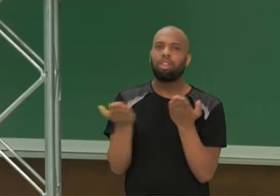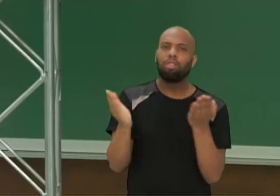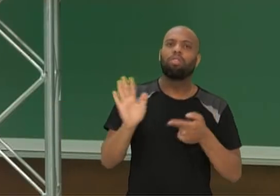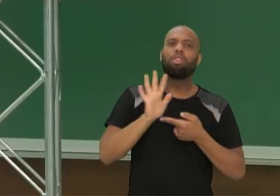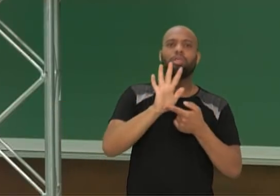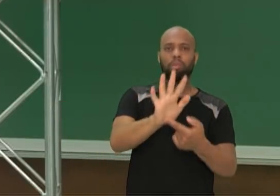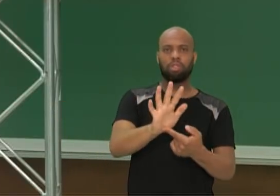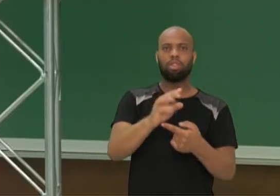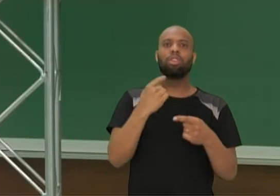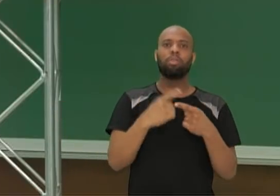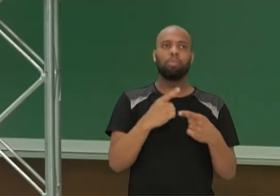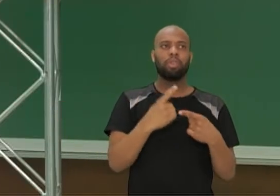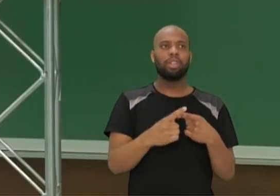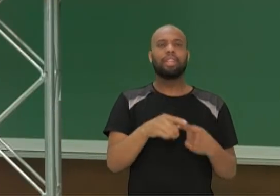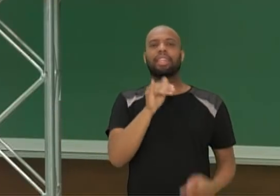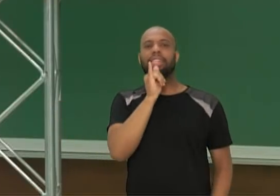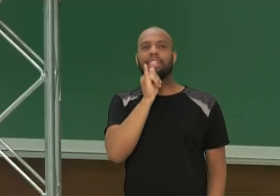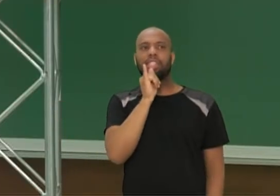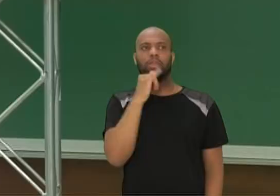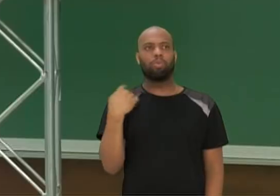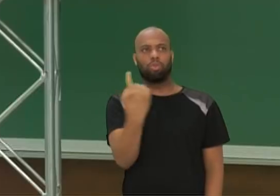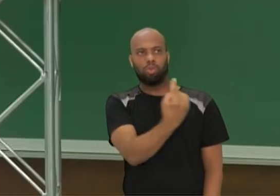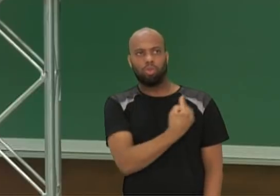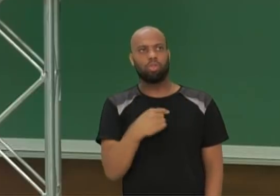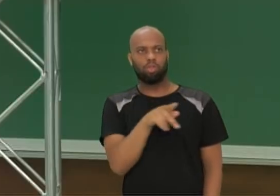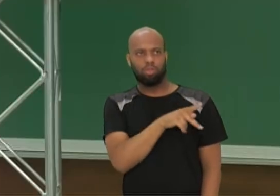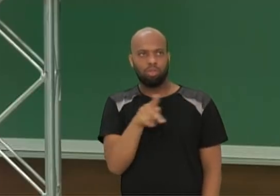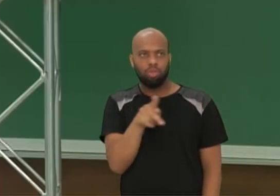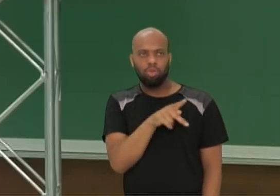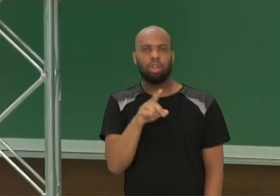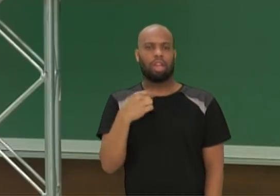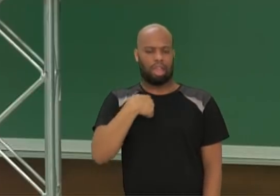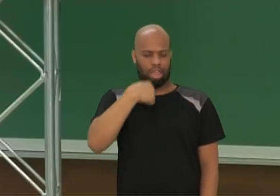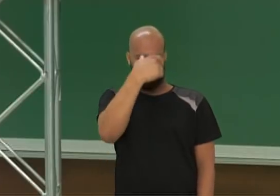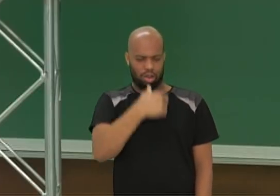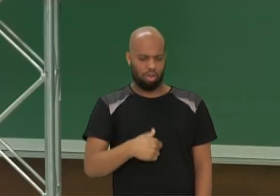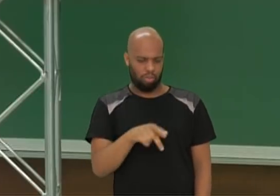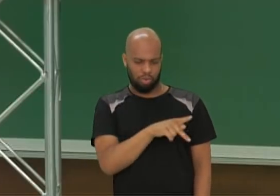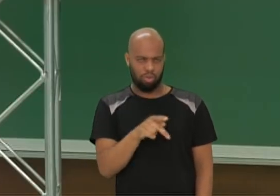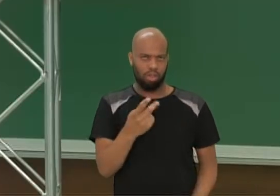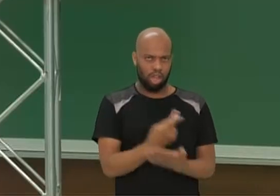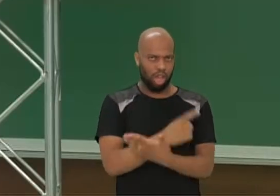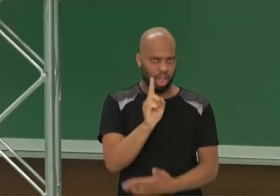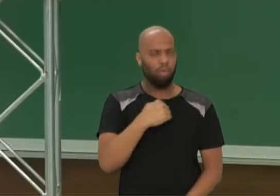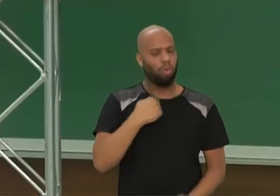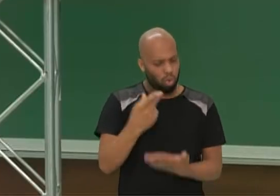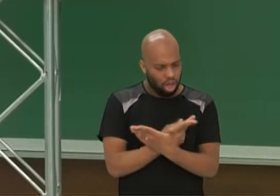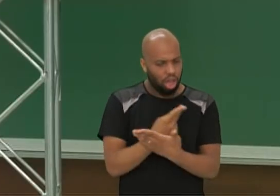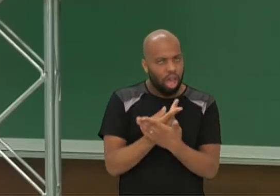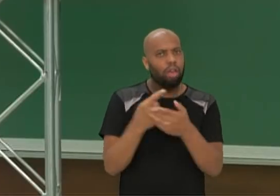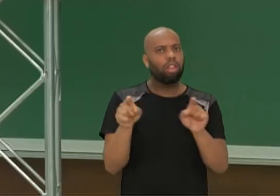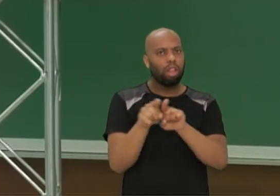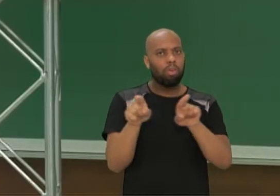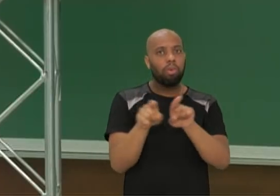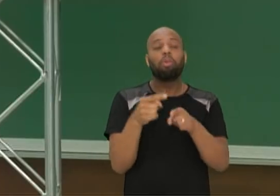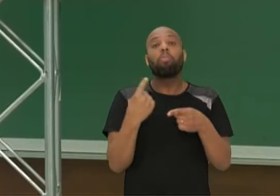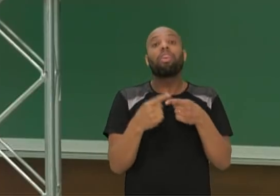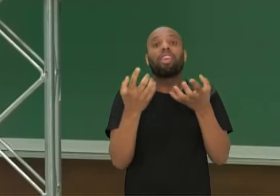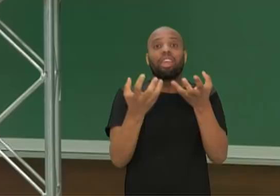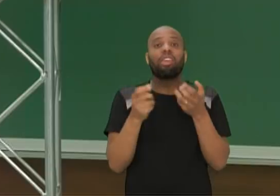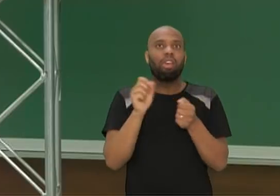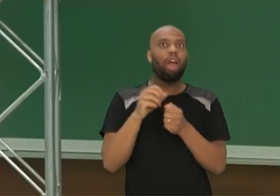vocês não pensem, é uma coisa assim que até a gente, né, professor, não é porque eu sou professora que a gente não erra na resolução, né, de querer